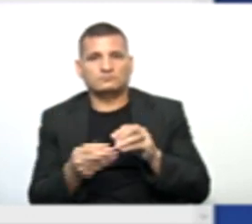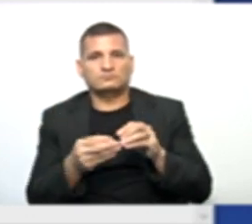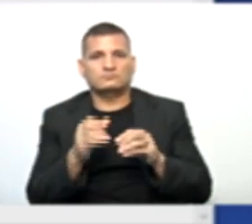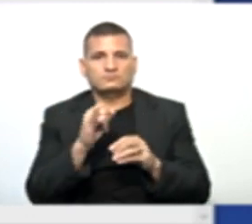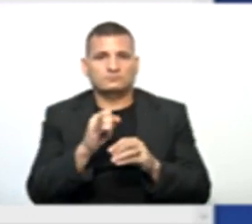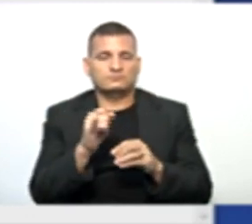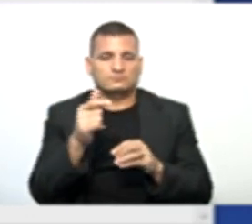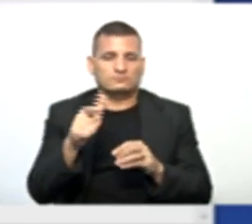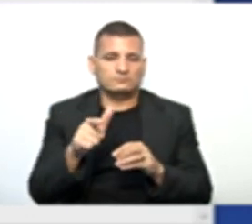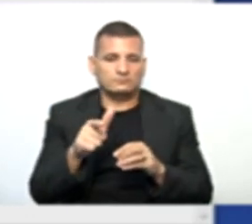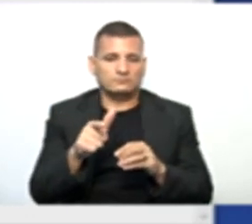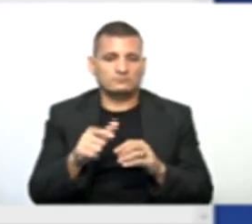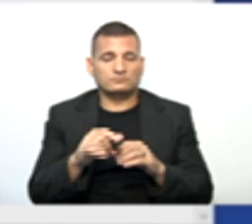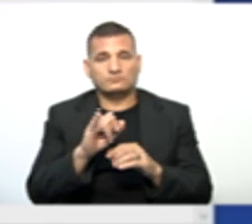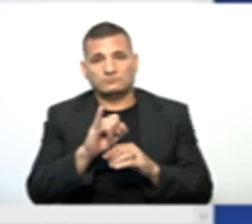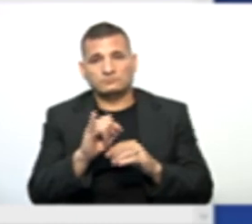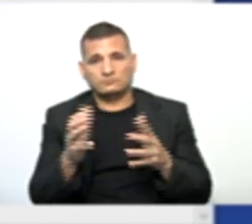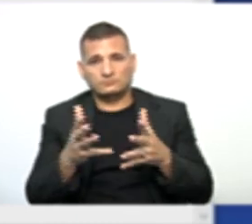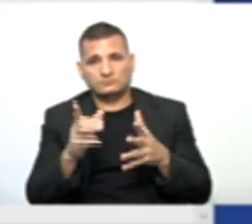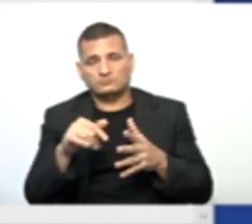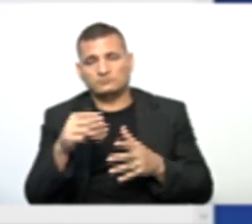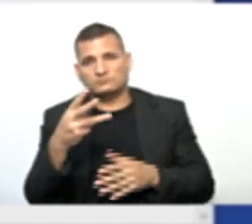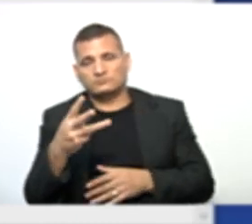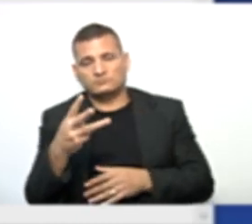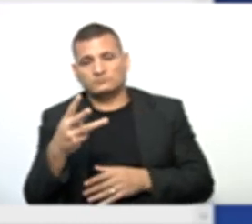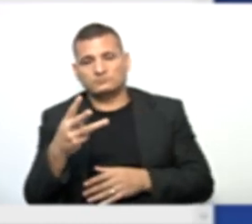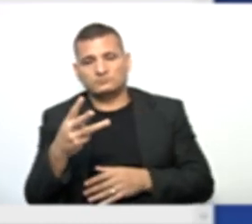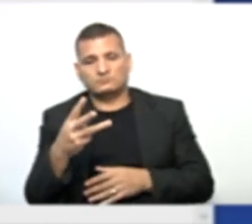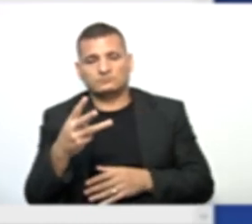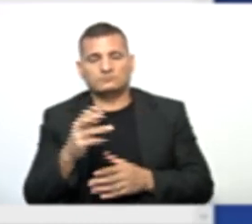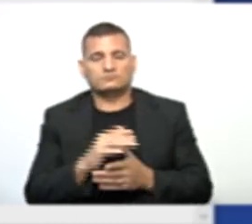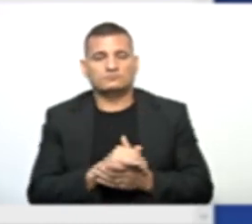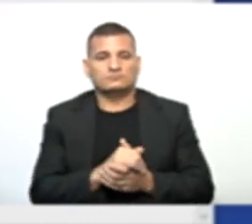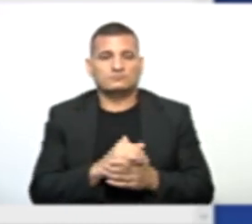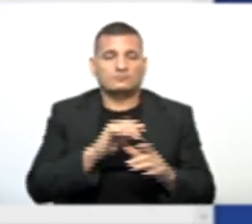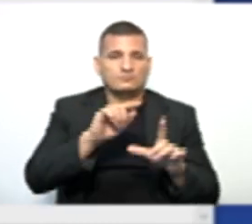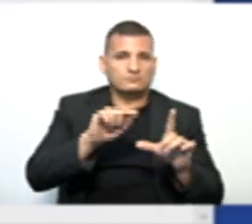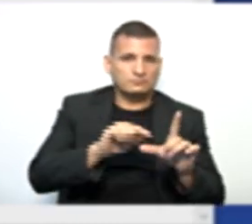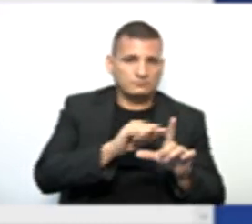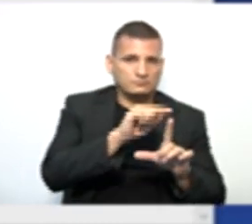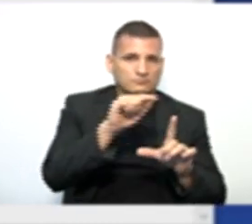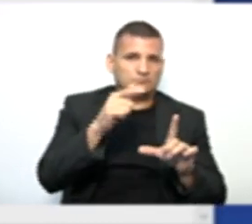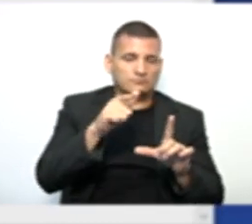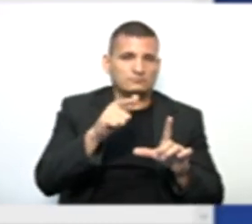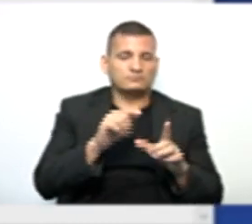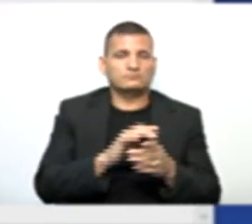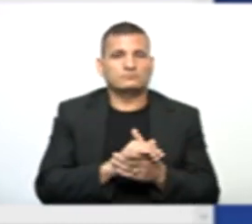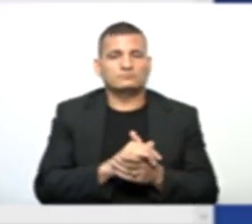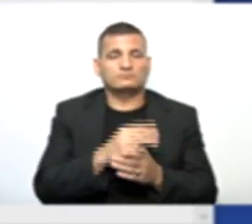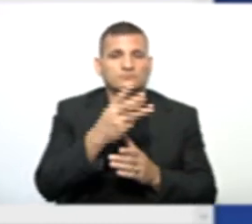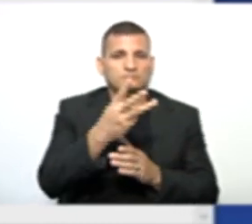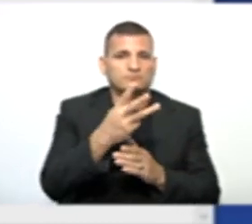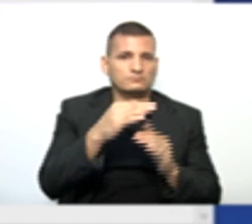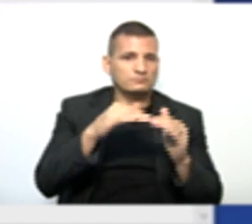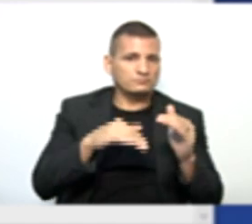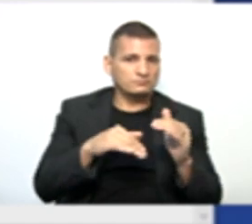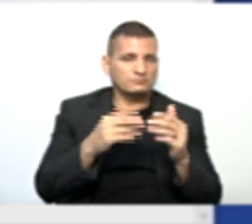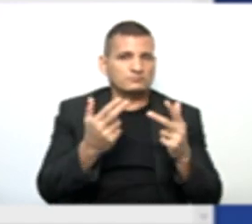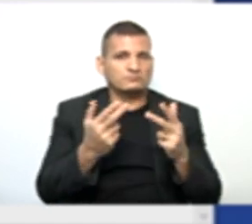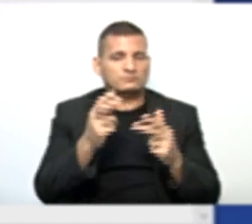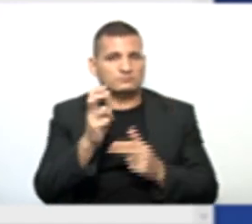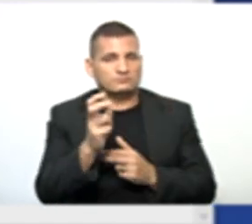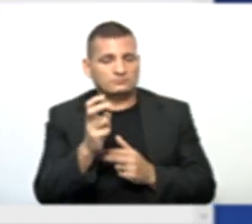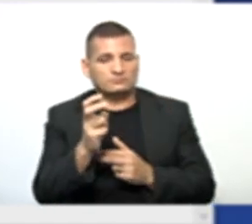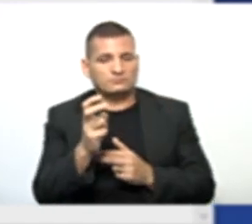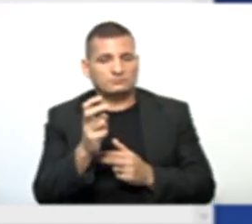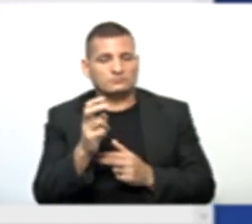novo. I agora é 3. E ele volta no laço e pergunta mais uma vez, 3 é menor ou igual que 5? Sim.